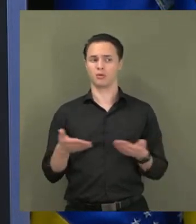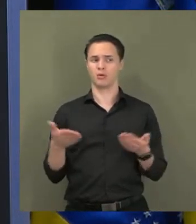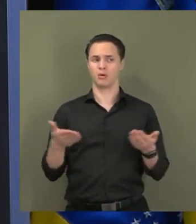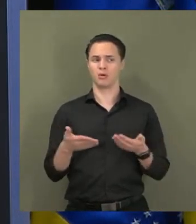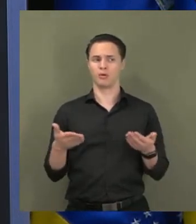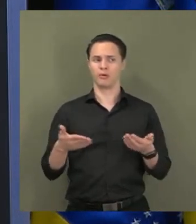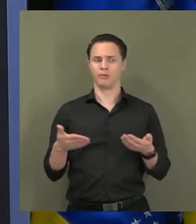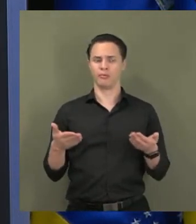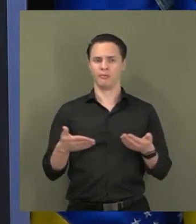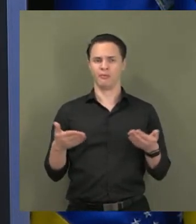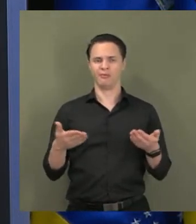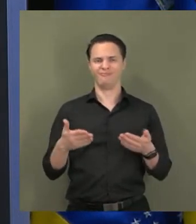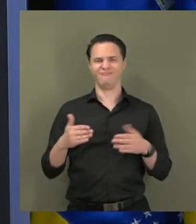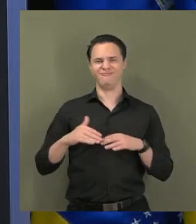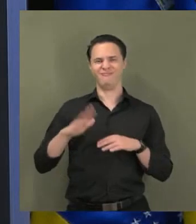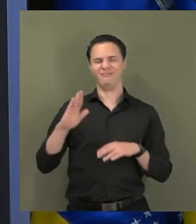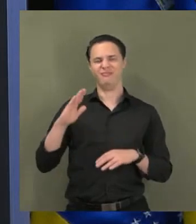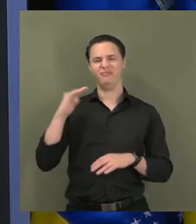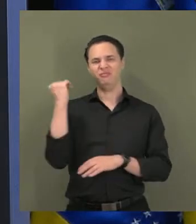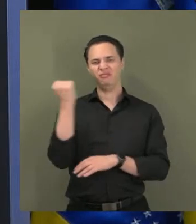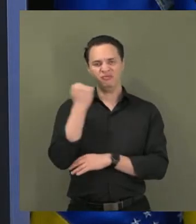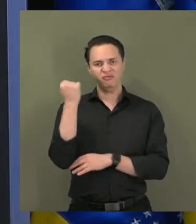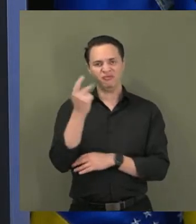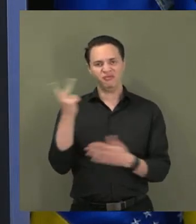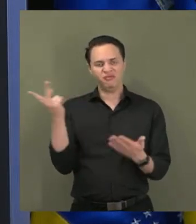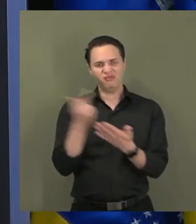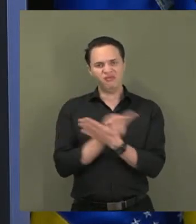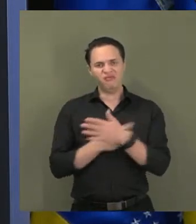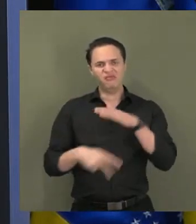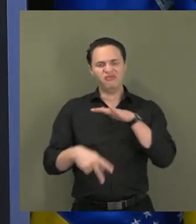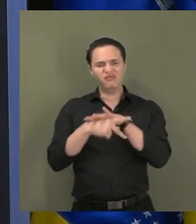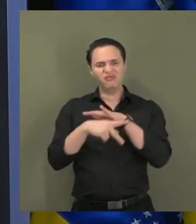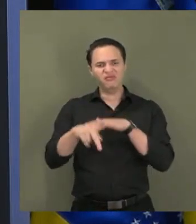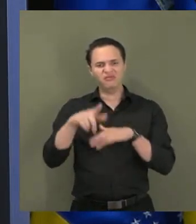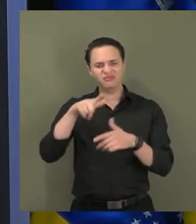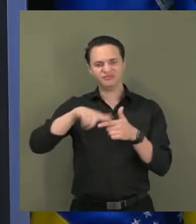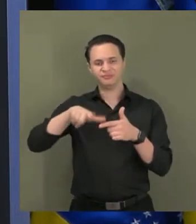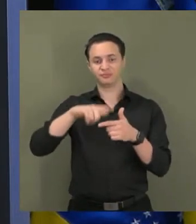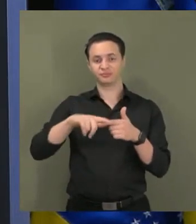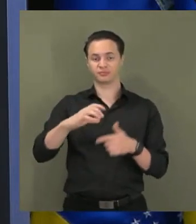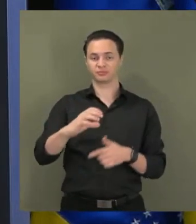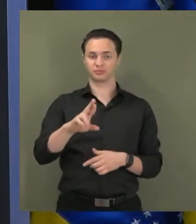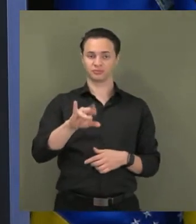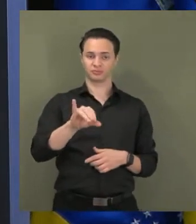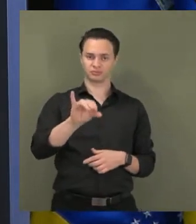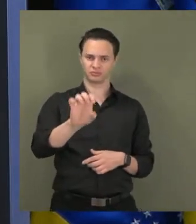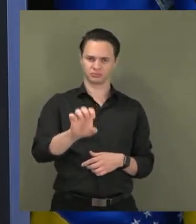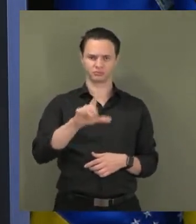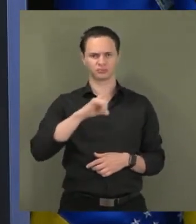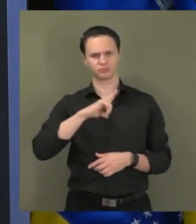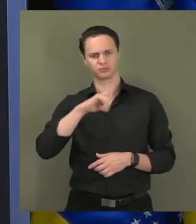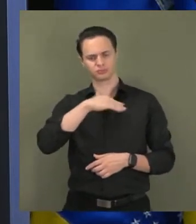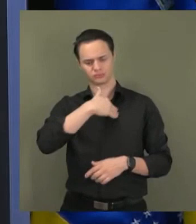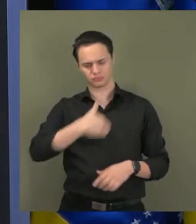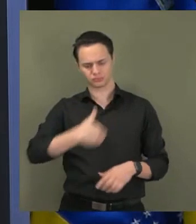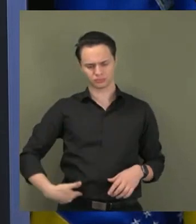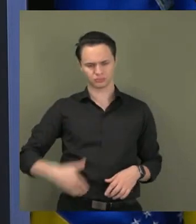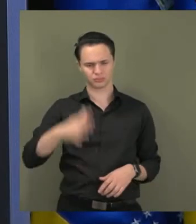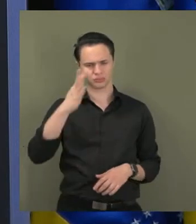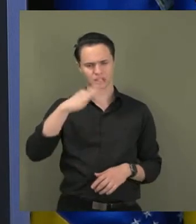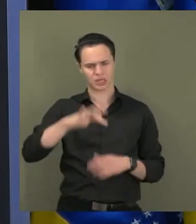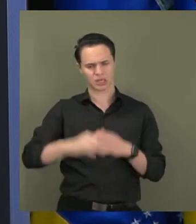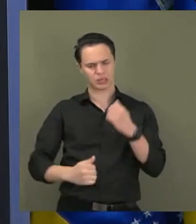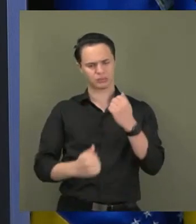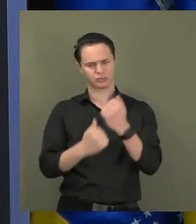mais um fator agravante dessa crise, quando temos um governo federal que apoia